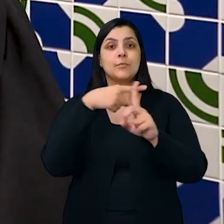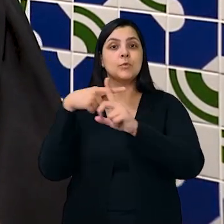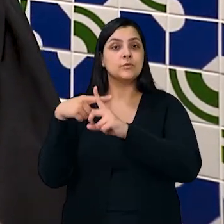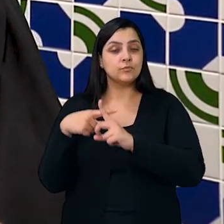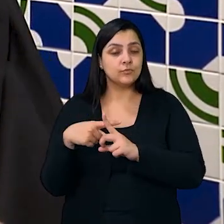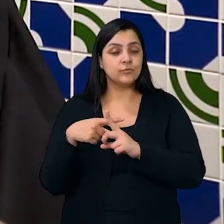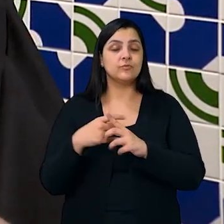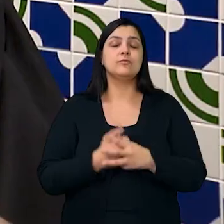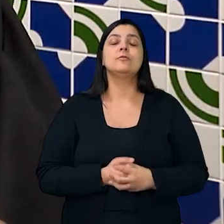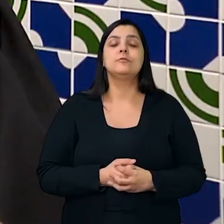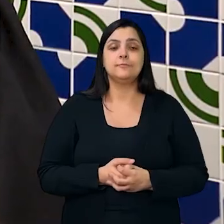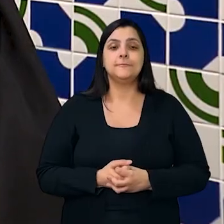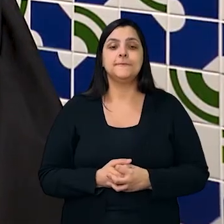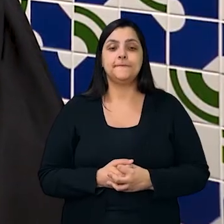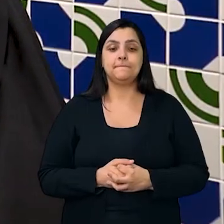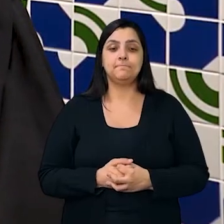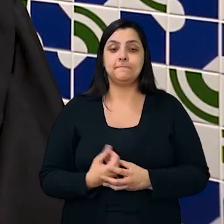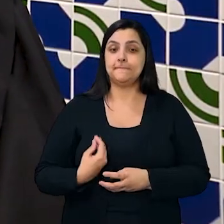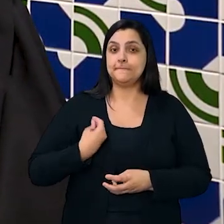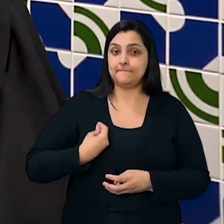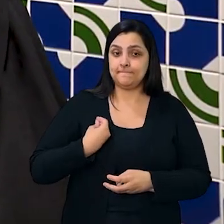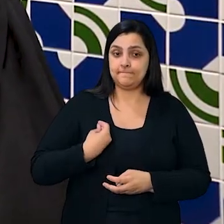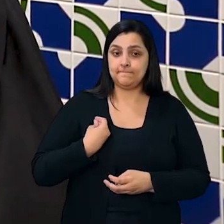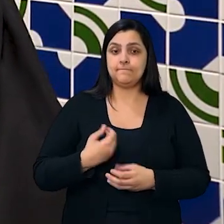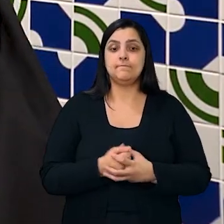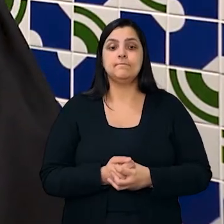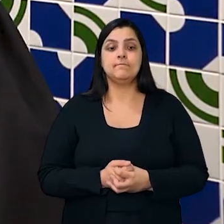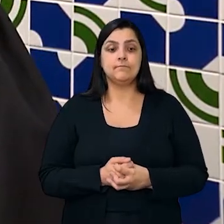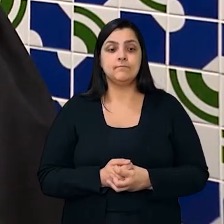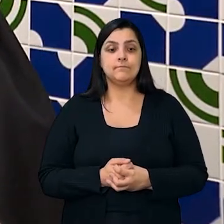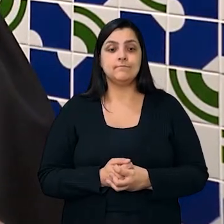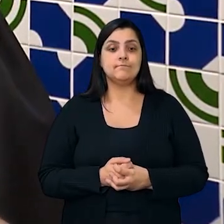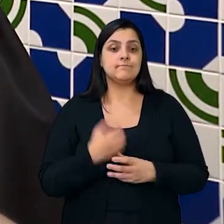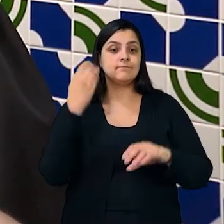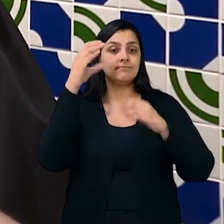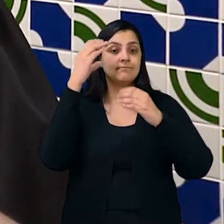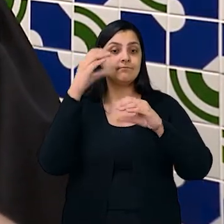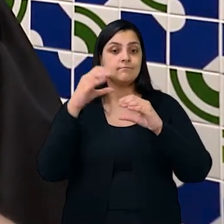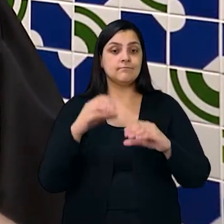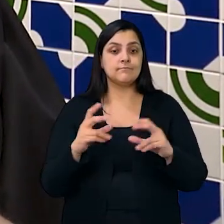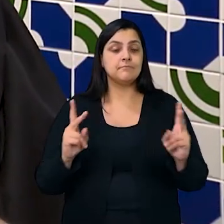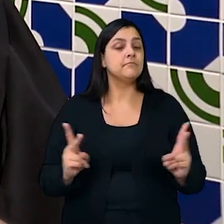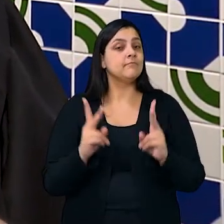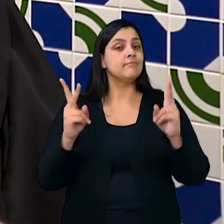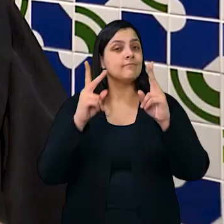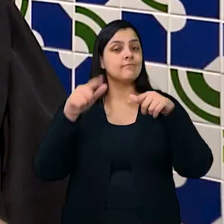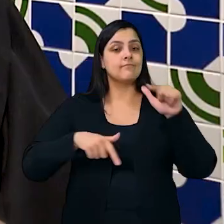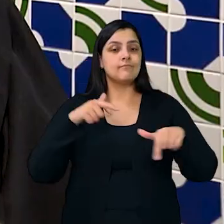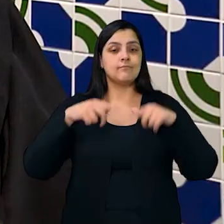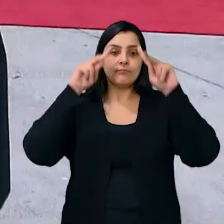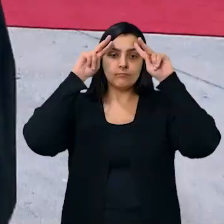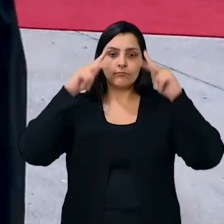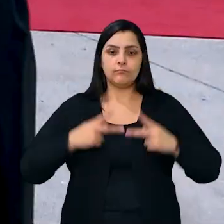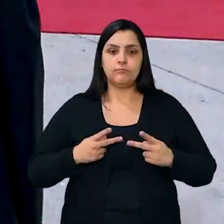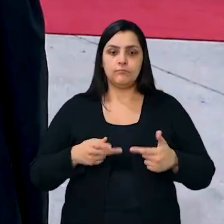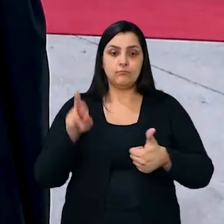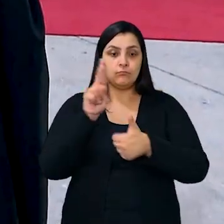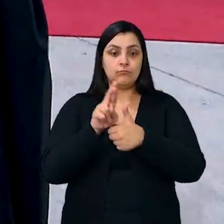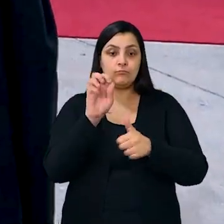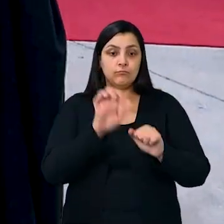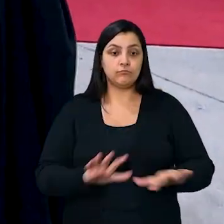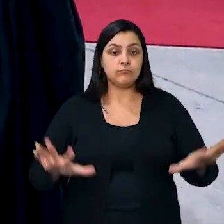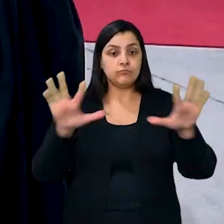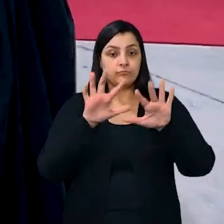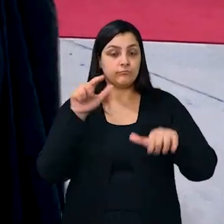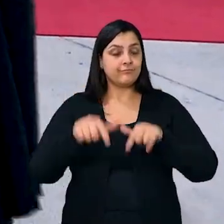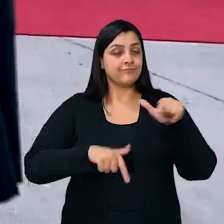positiva e que leva também a mensagem da valorização do trabalho humano. O